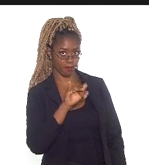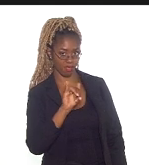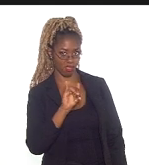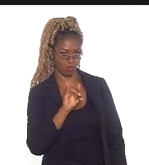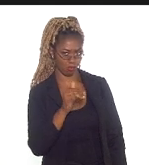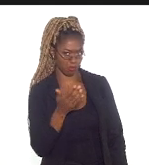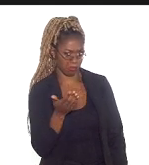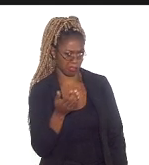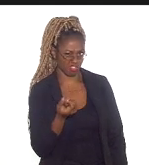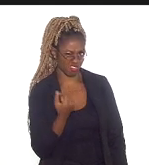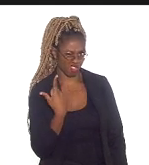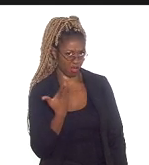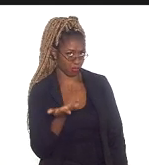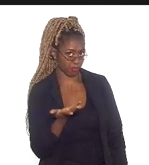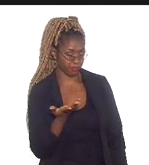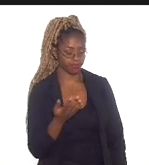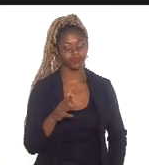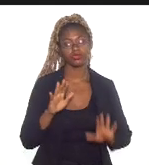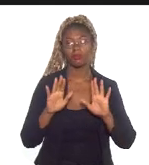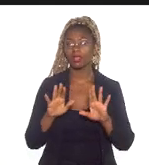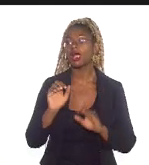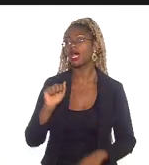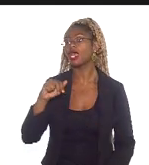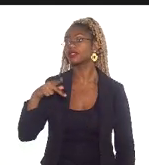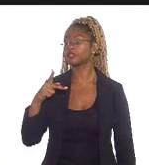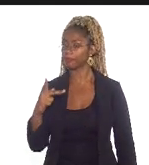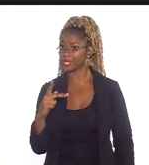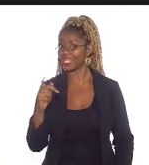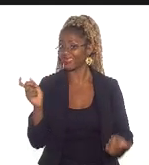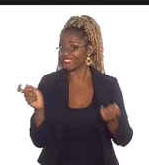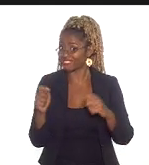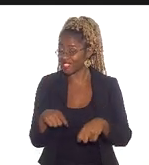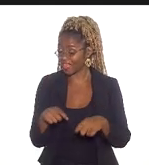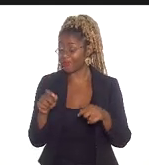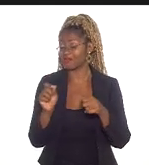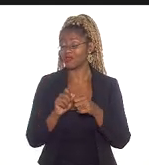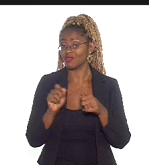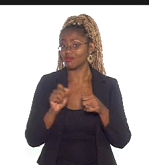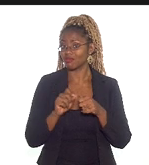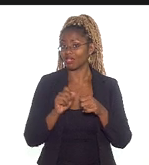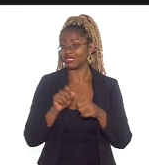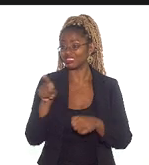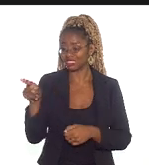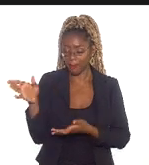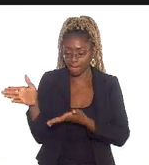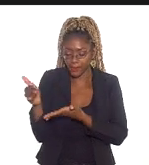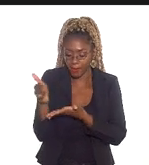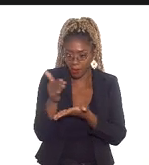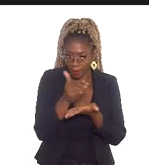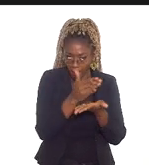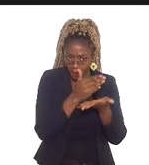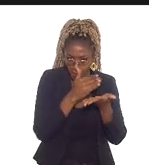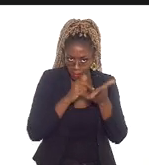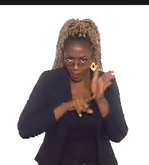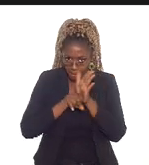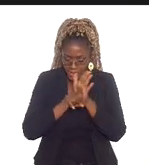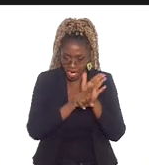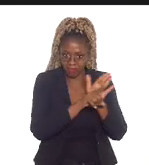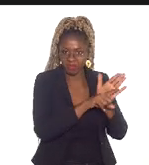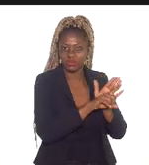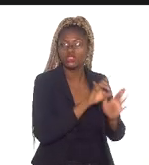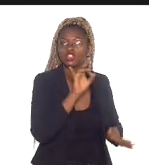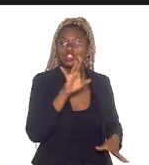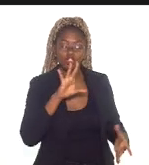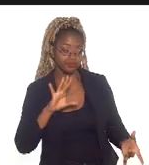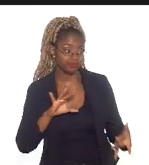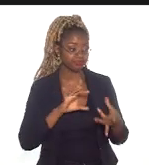A ANP, a gente só tem condição de fazer esse levantamento para a parte vinculada